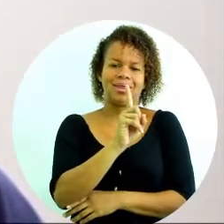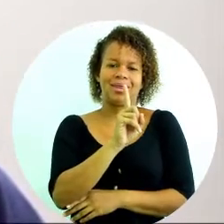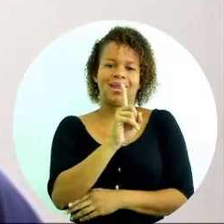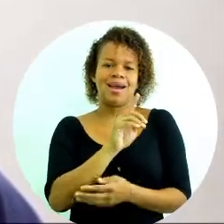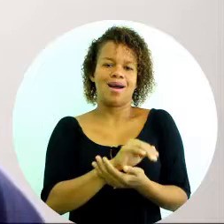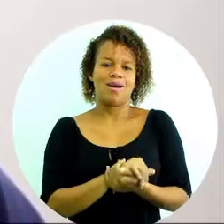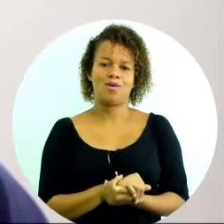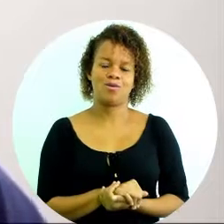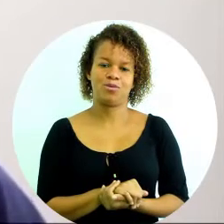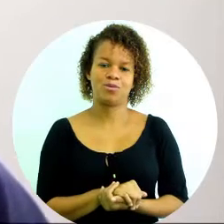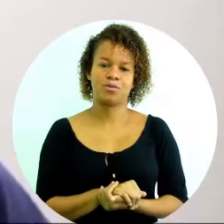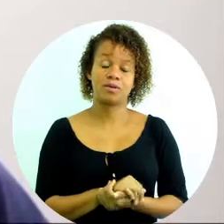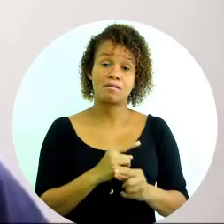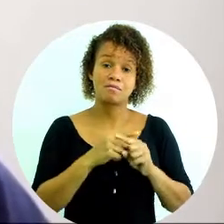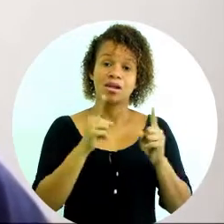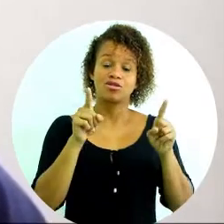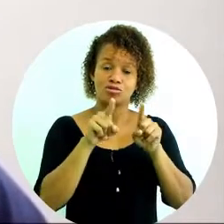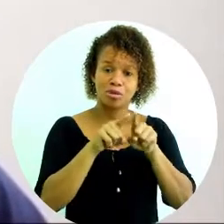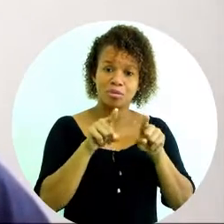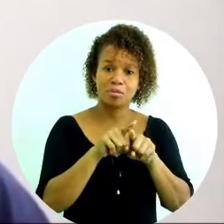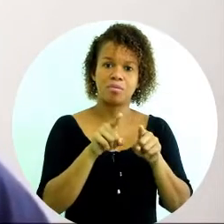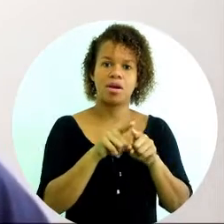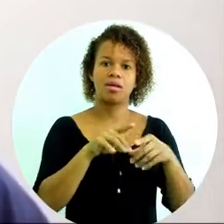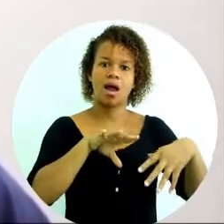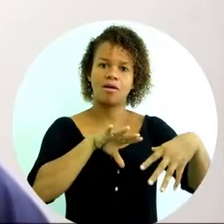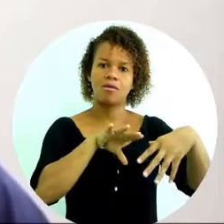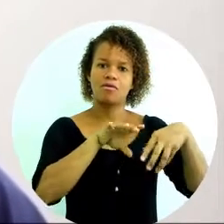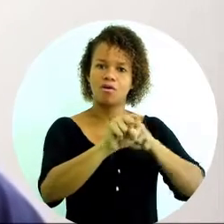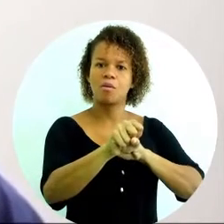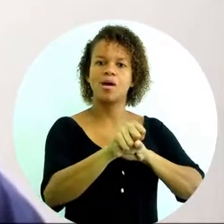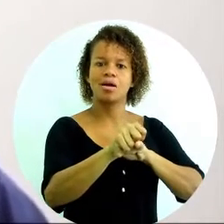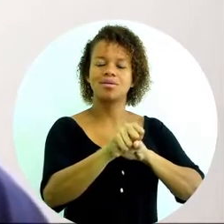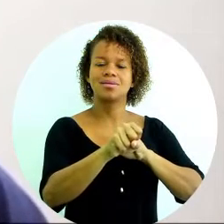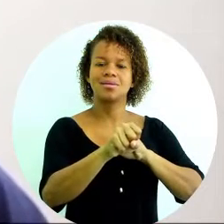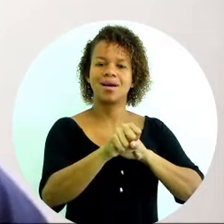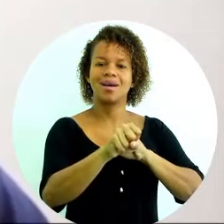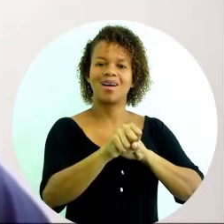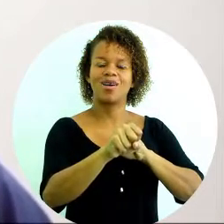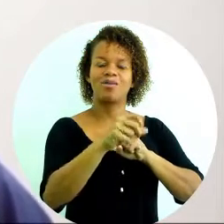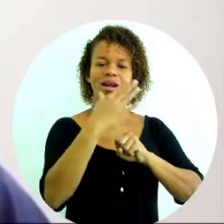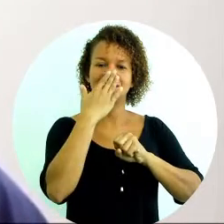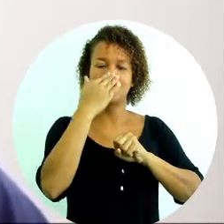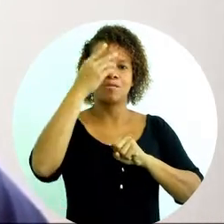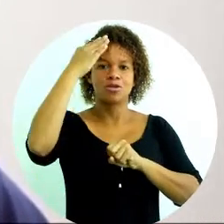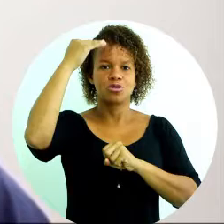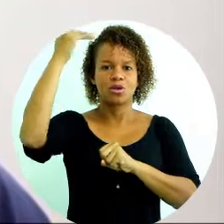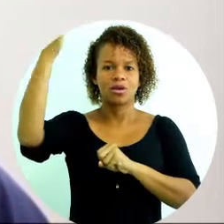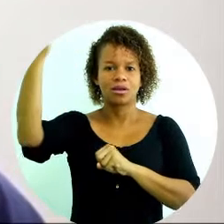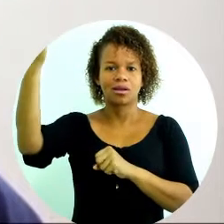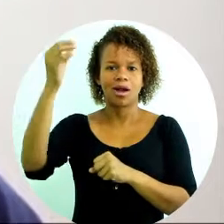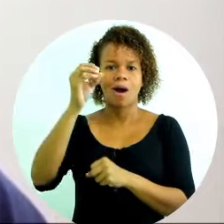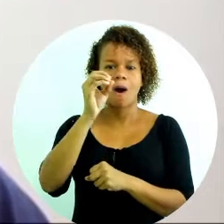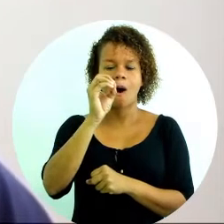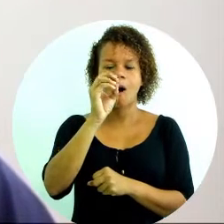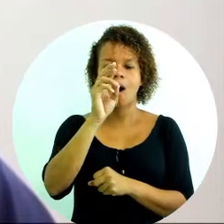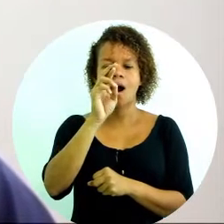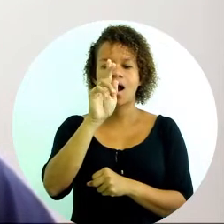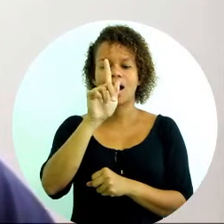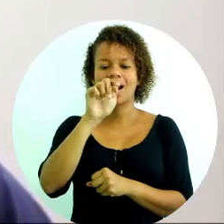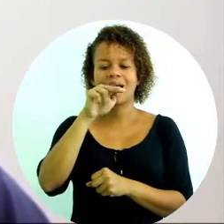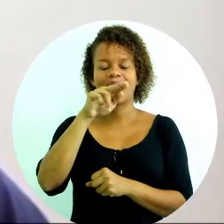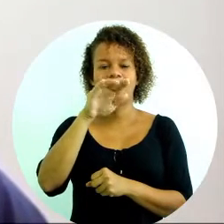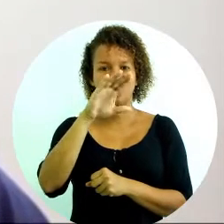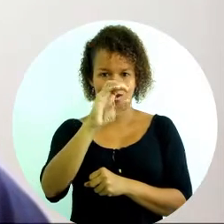da ideologia, da hegemonia dominante, mas sim na formação do chamado intelectual